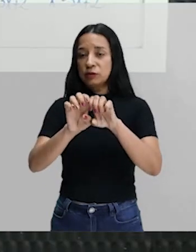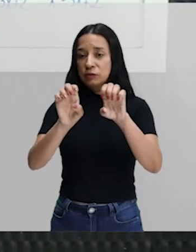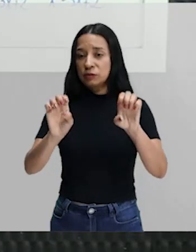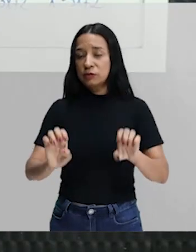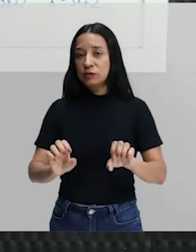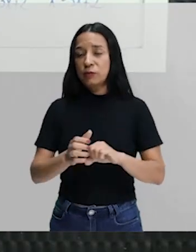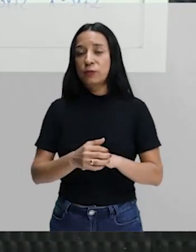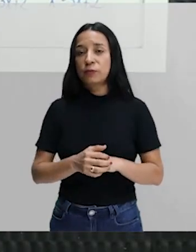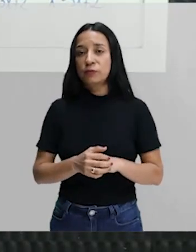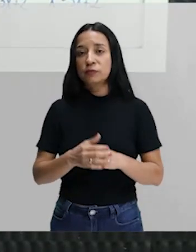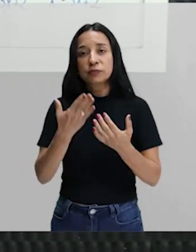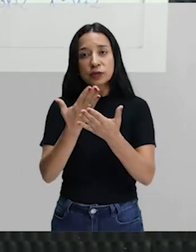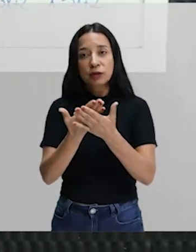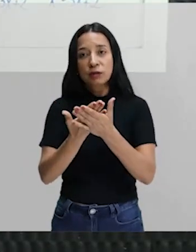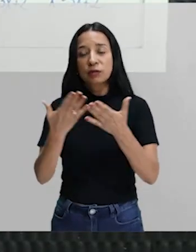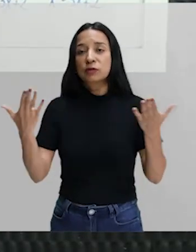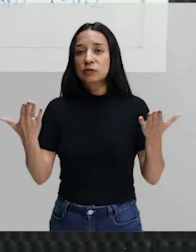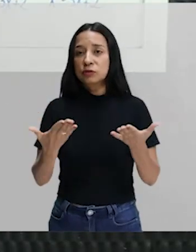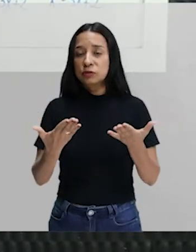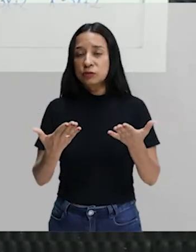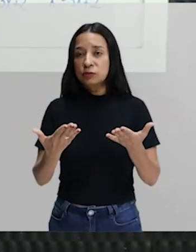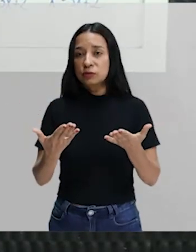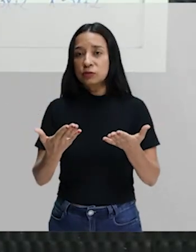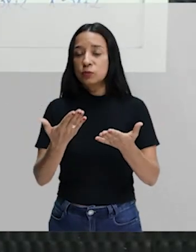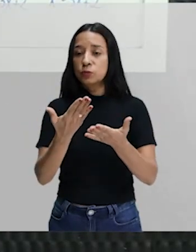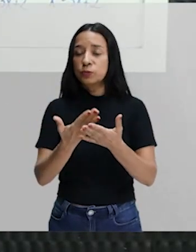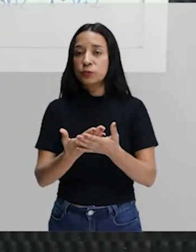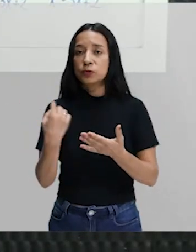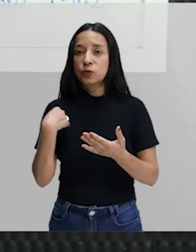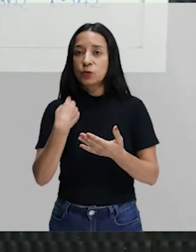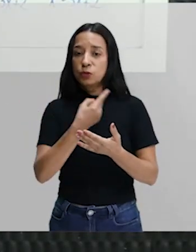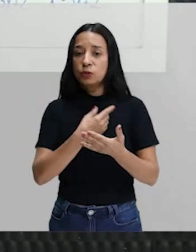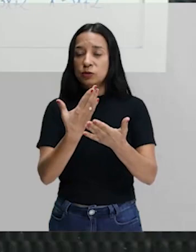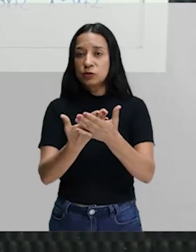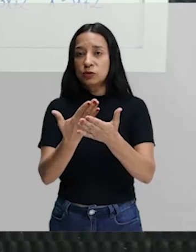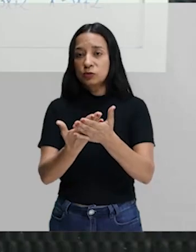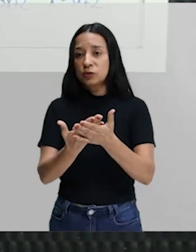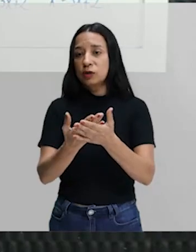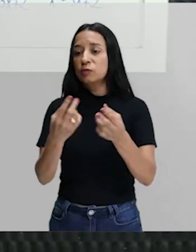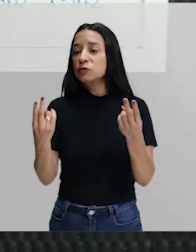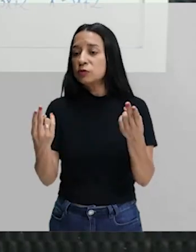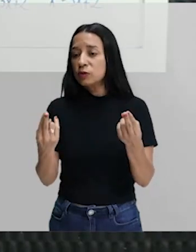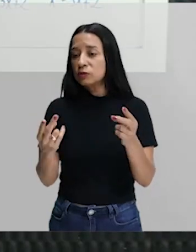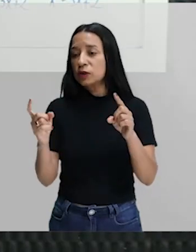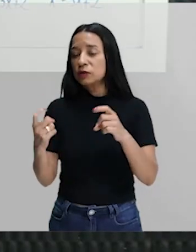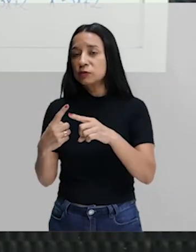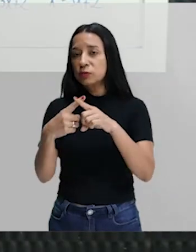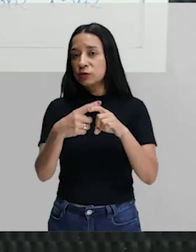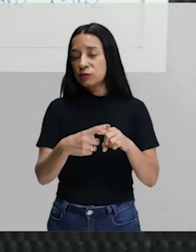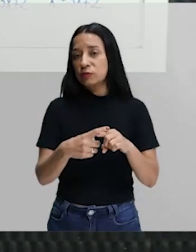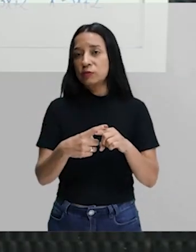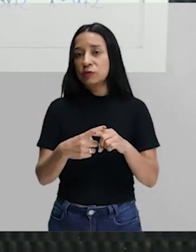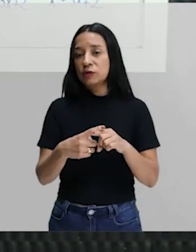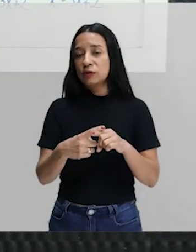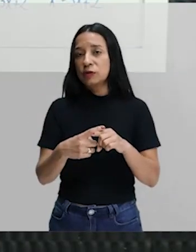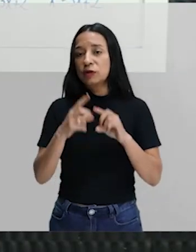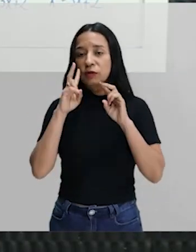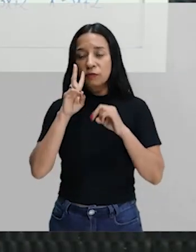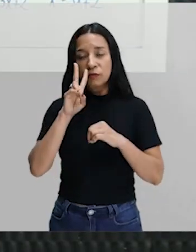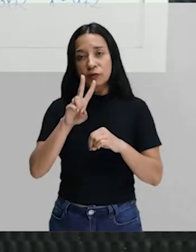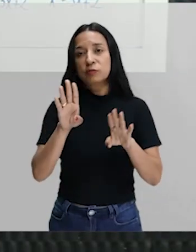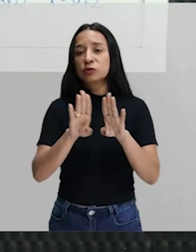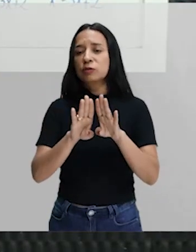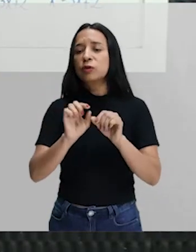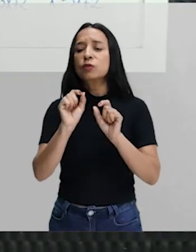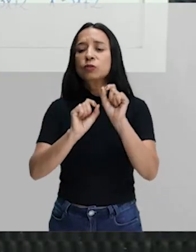turminha? Então, na aula de hoje, a gente estudou identidade de polinômios. Vimos o que precisa acontecer